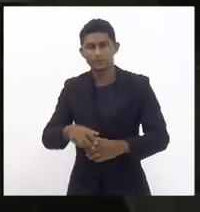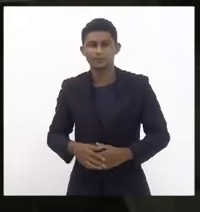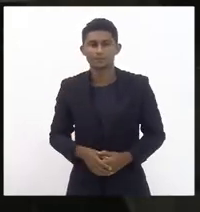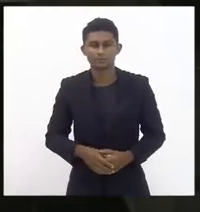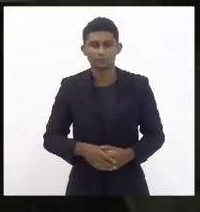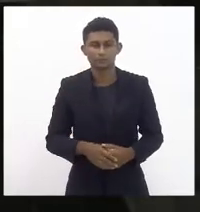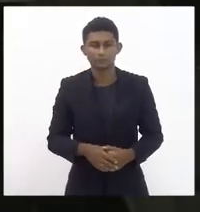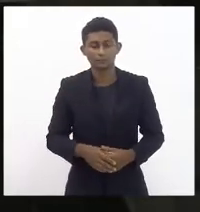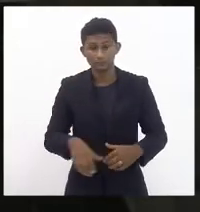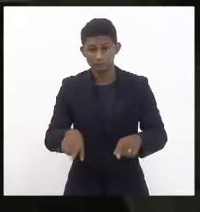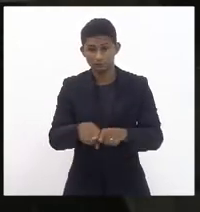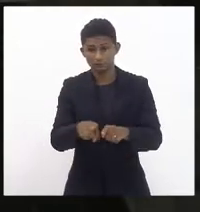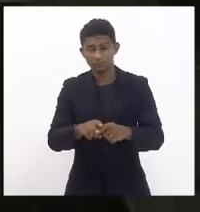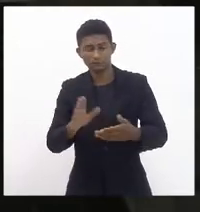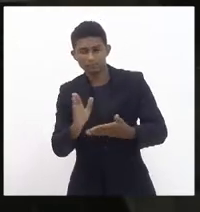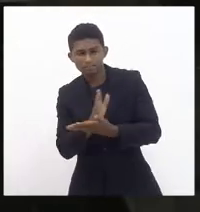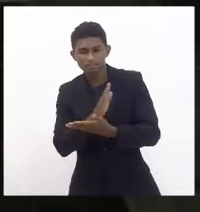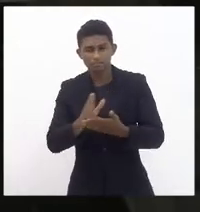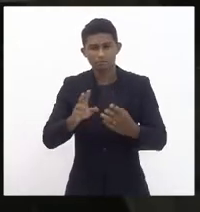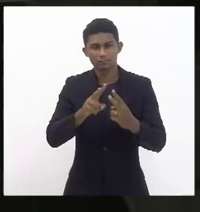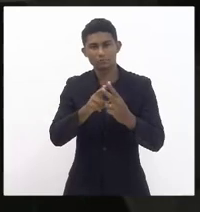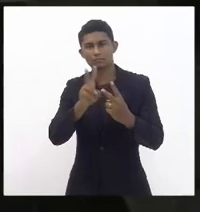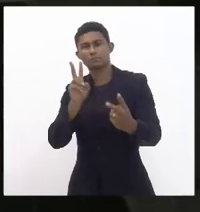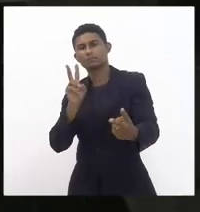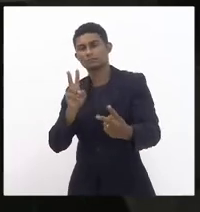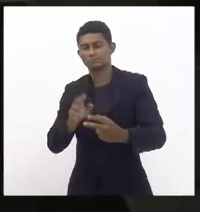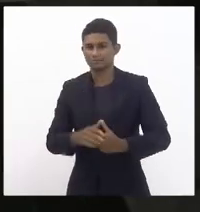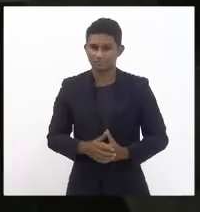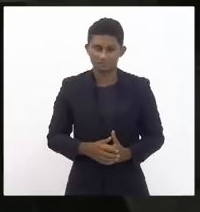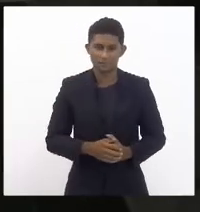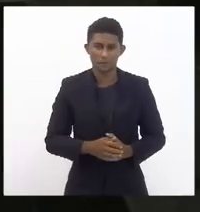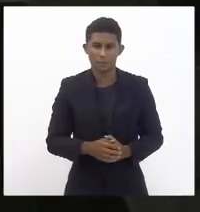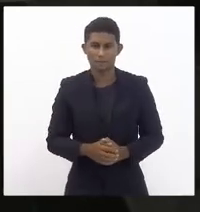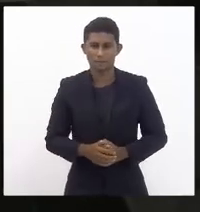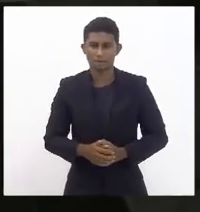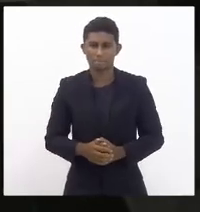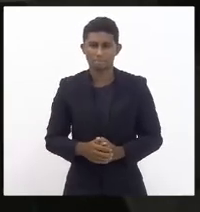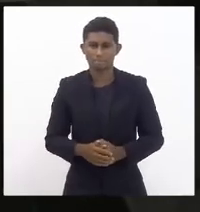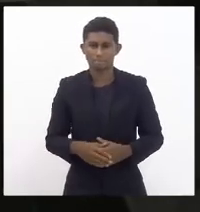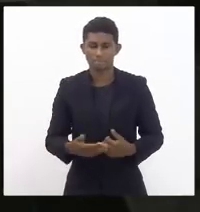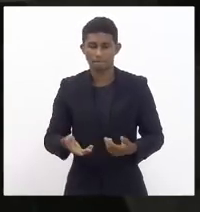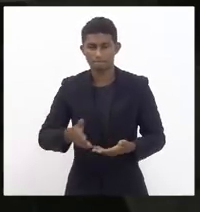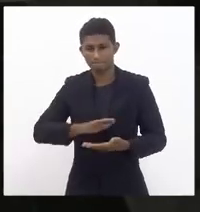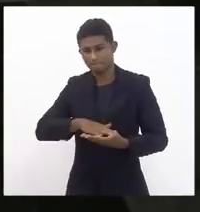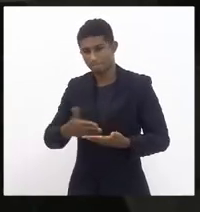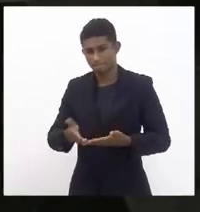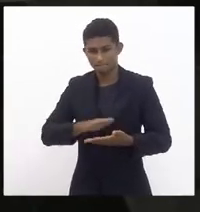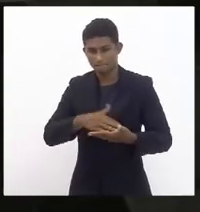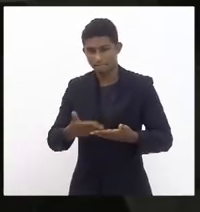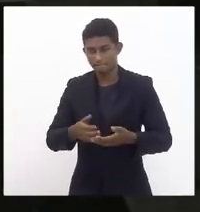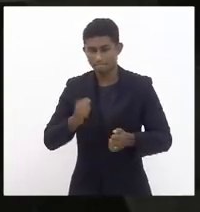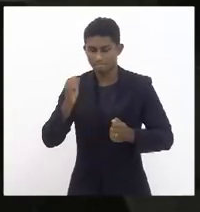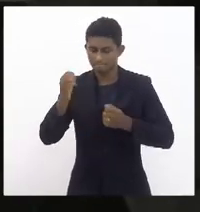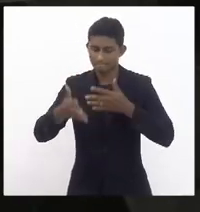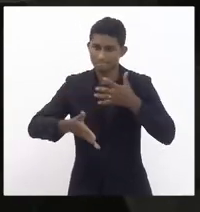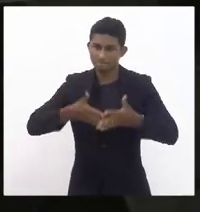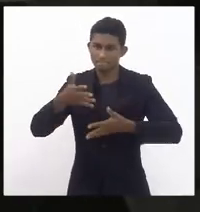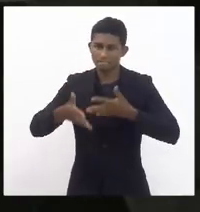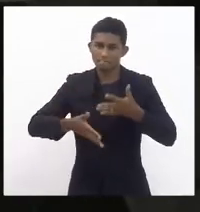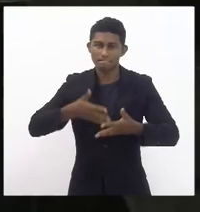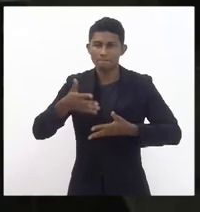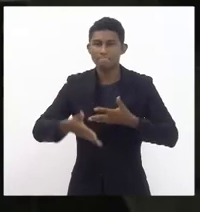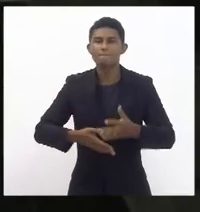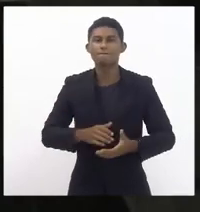e de forma remota que o intérprete da linguagem